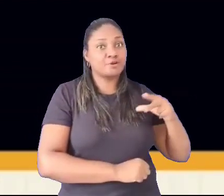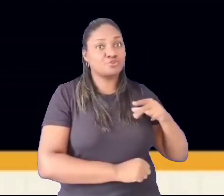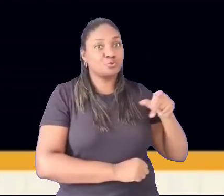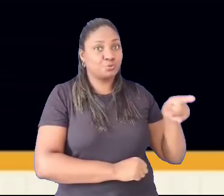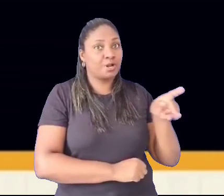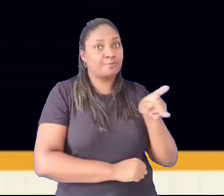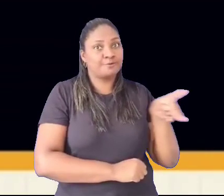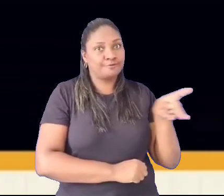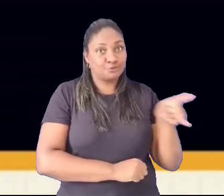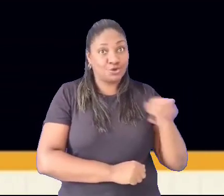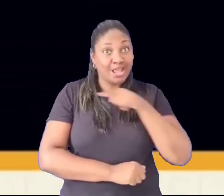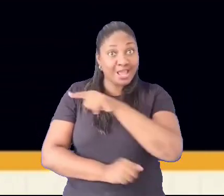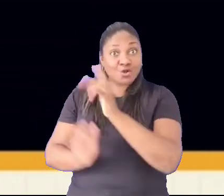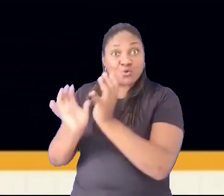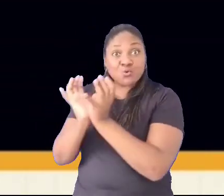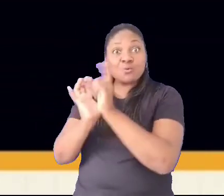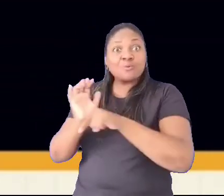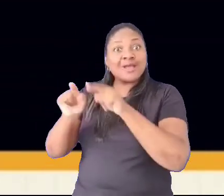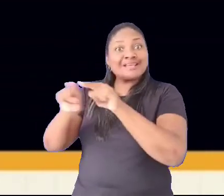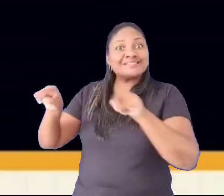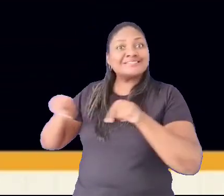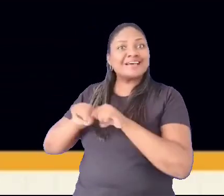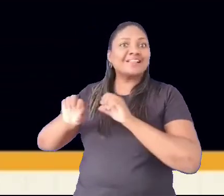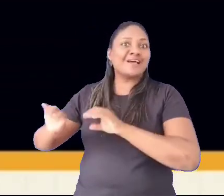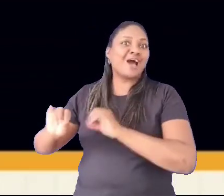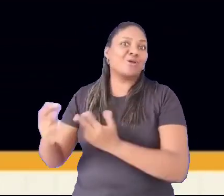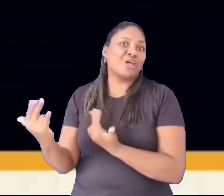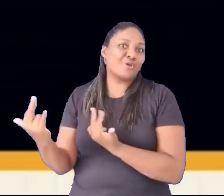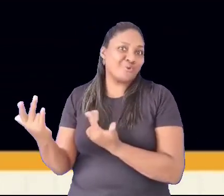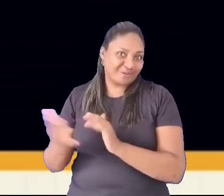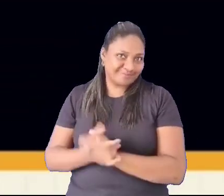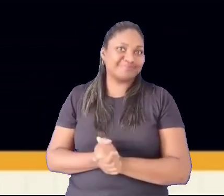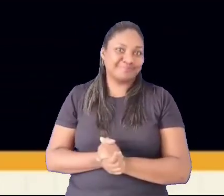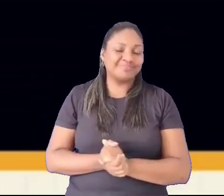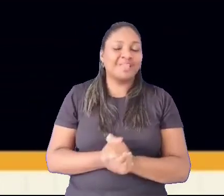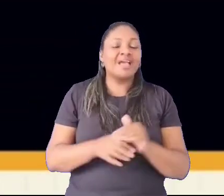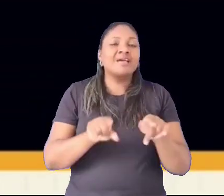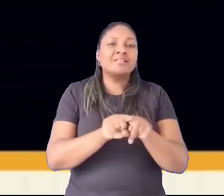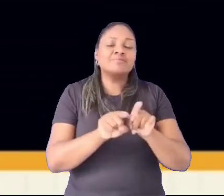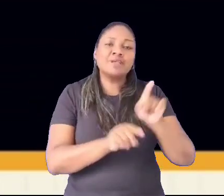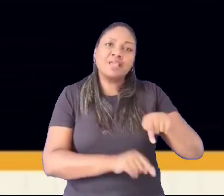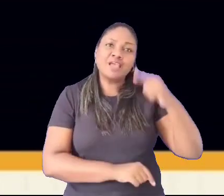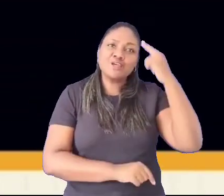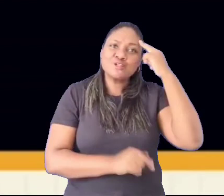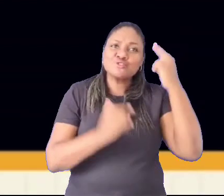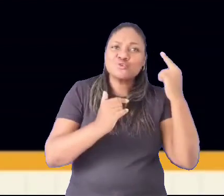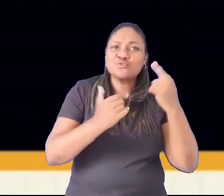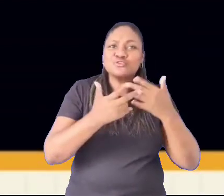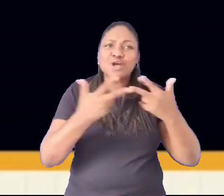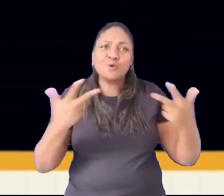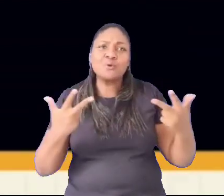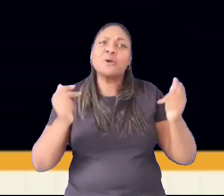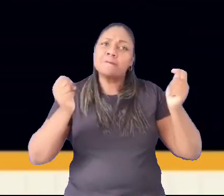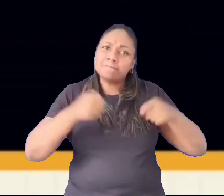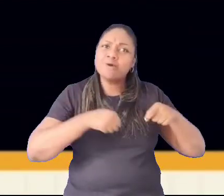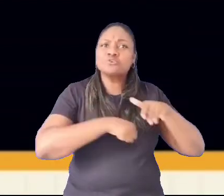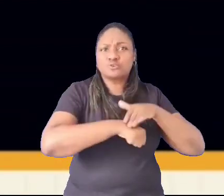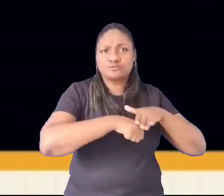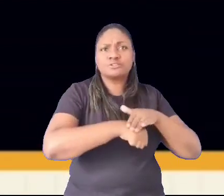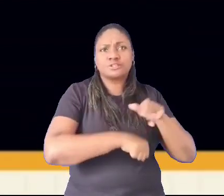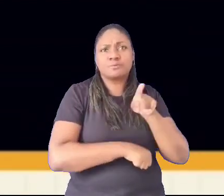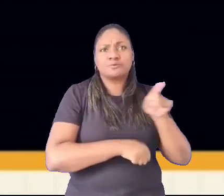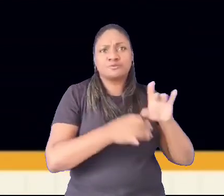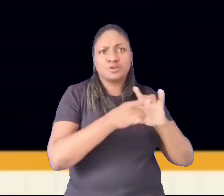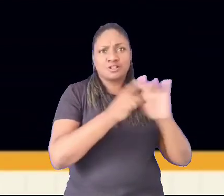ali é como se fosse a sala de aula dela, tá bom? E aí tirem outras dúvidas, o que vocês acharem necessário. Elas vão estar